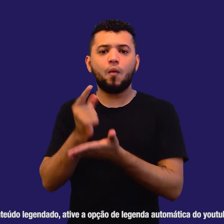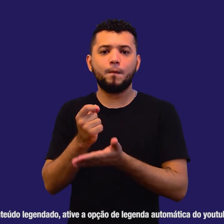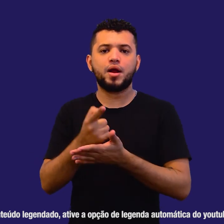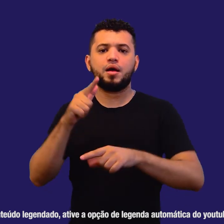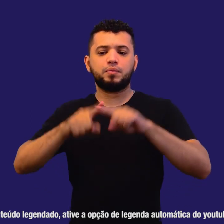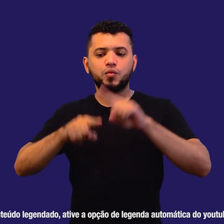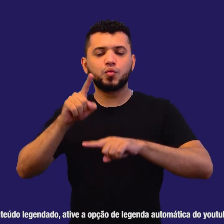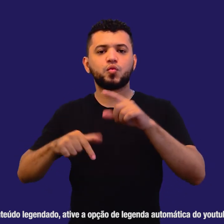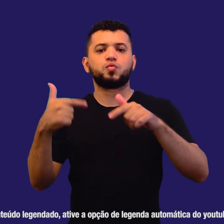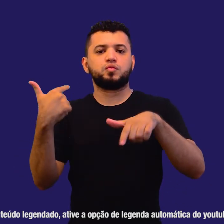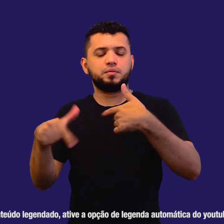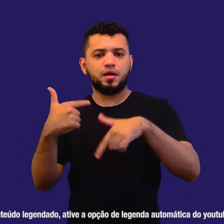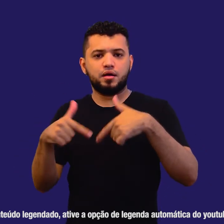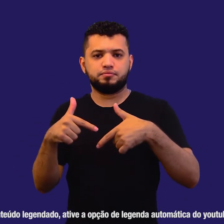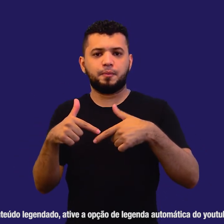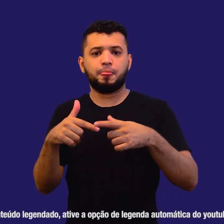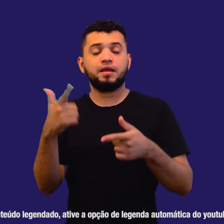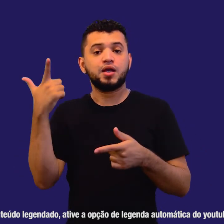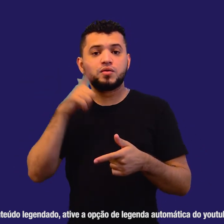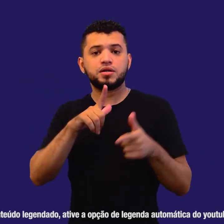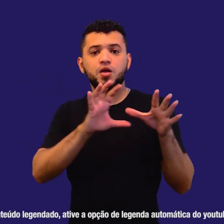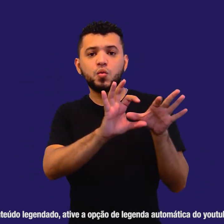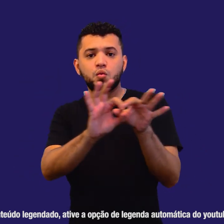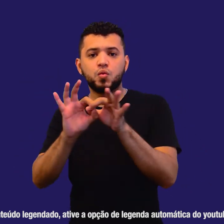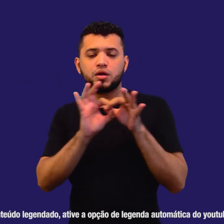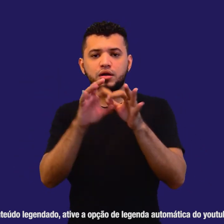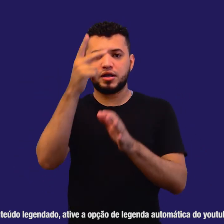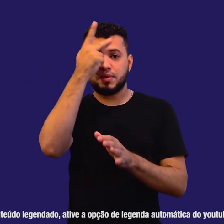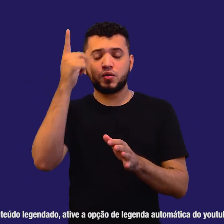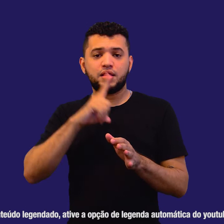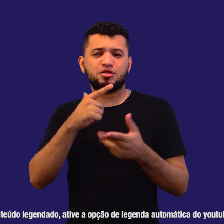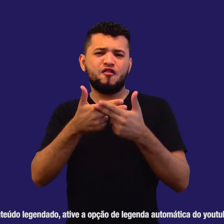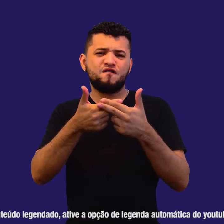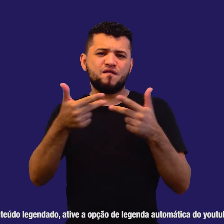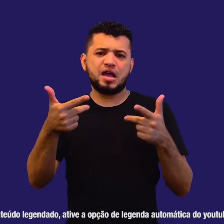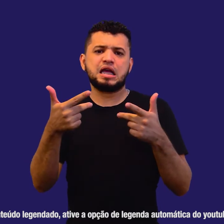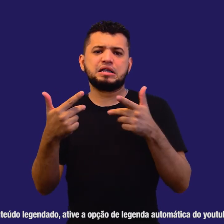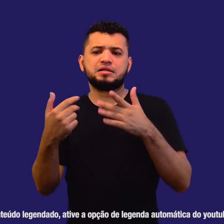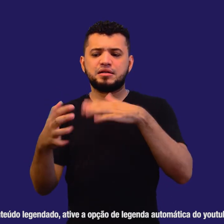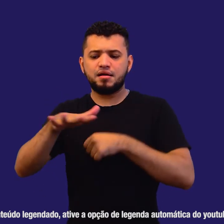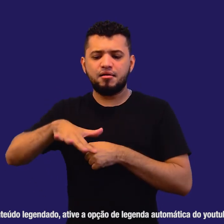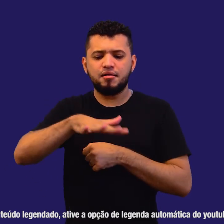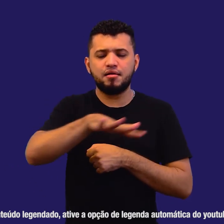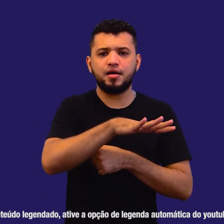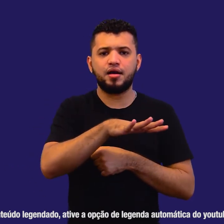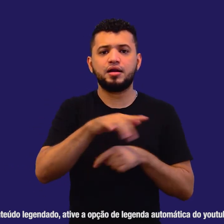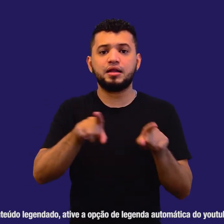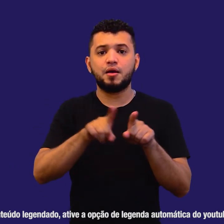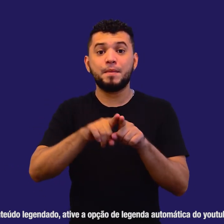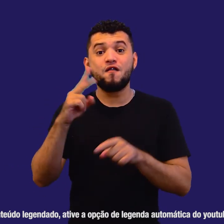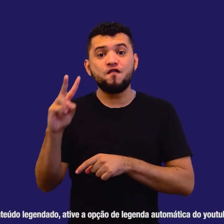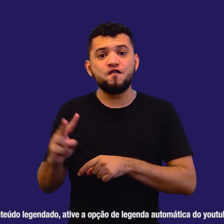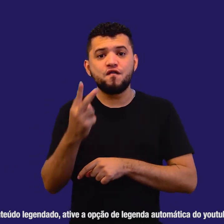e serviços. E essa rede, ela pode contar com diversos nichos. Então, não, e o custo fixo